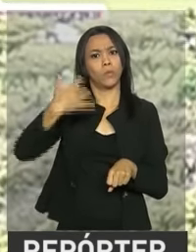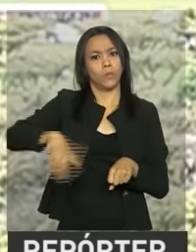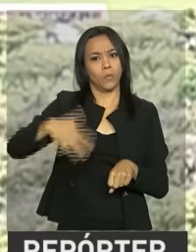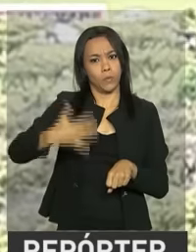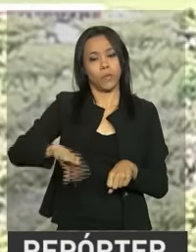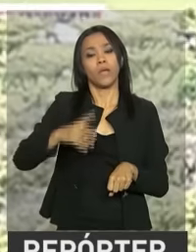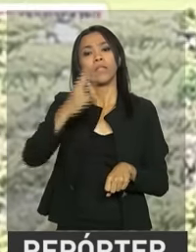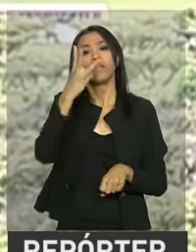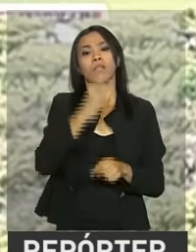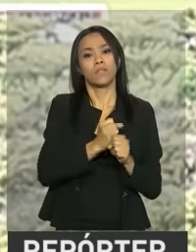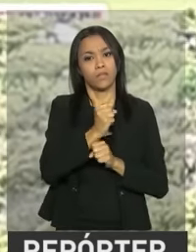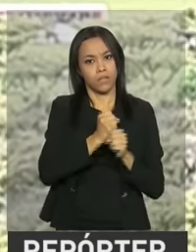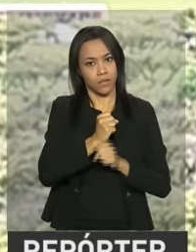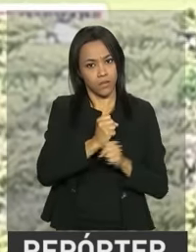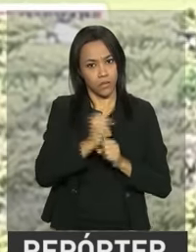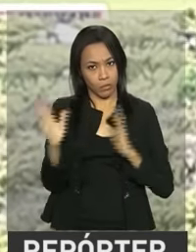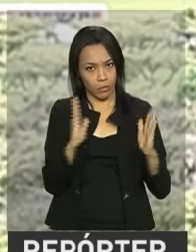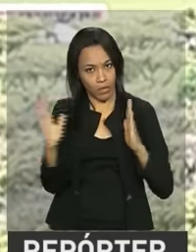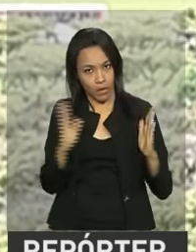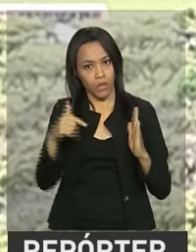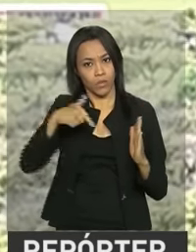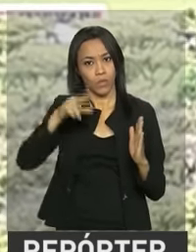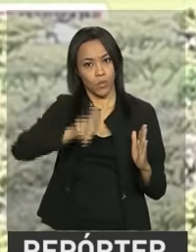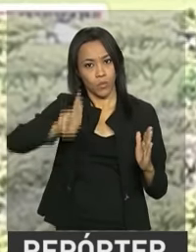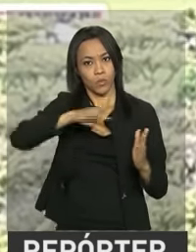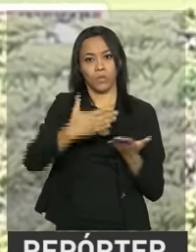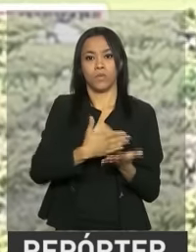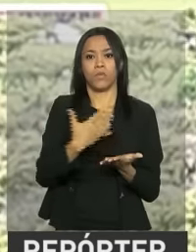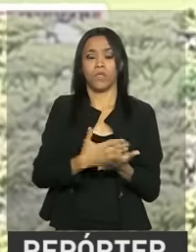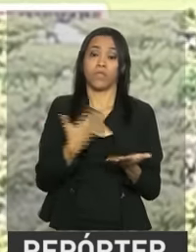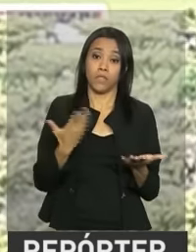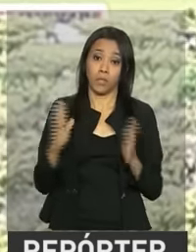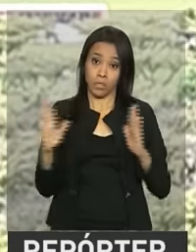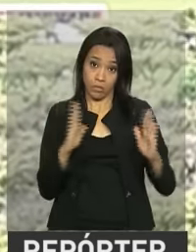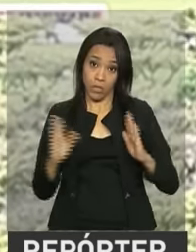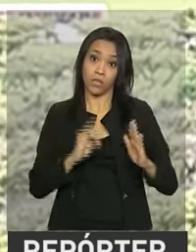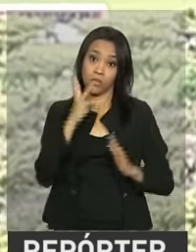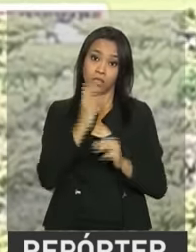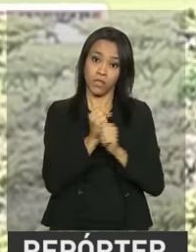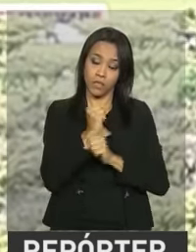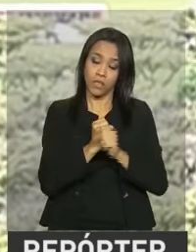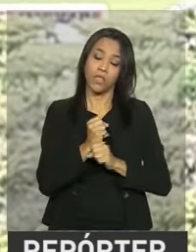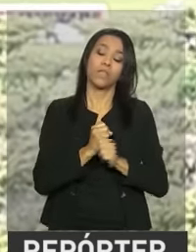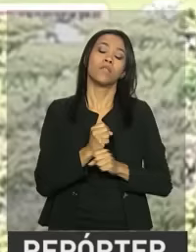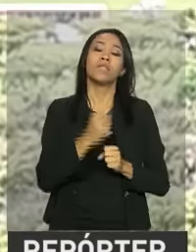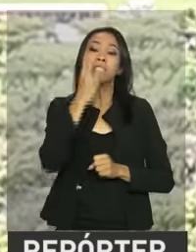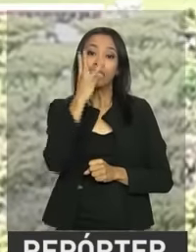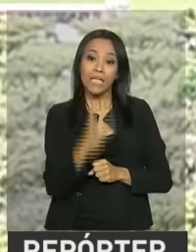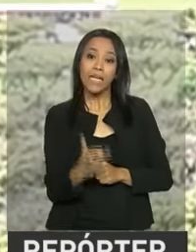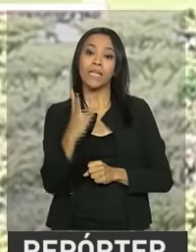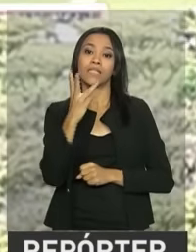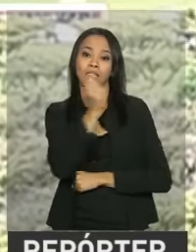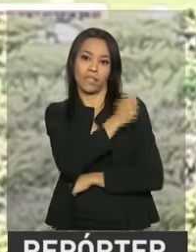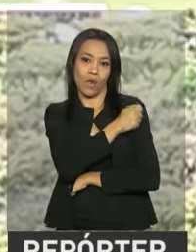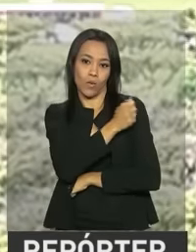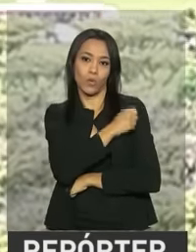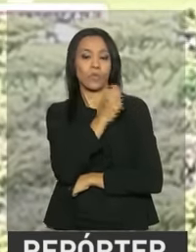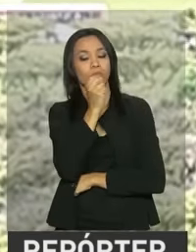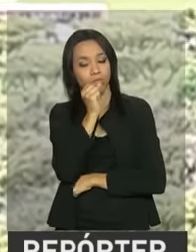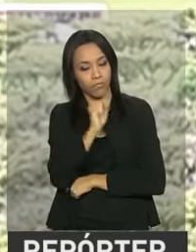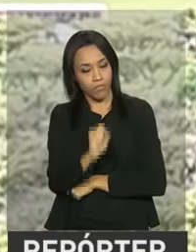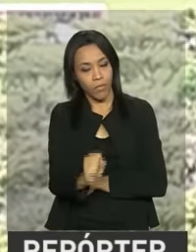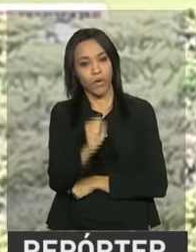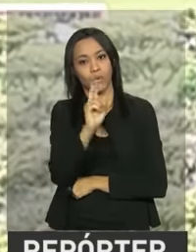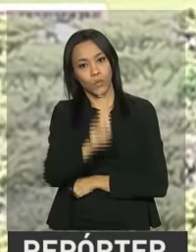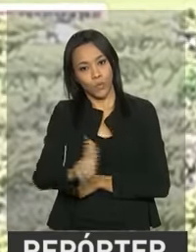prevista de 3 anos, ou seja, por pelo menos 3 anos, 3 alunos diferentes a cada ano vão